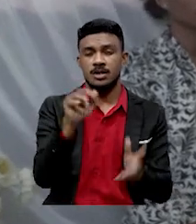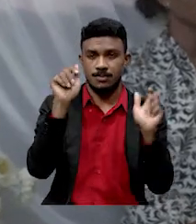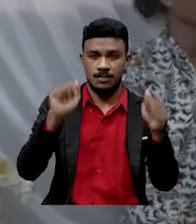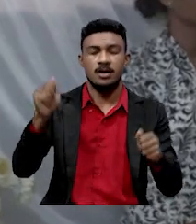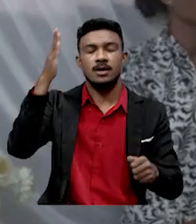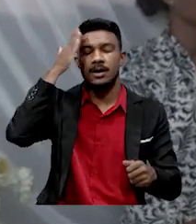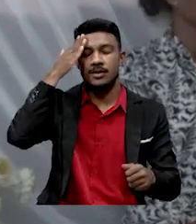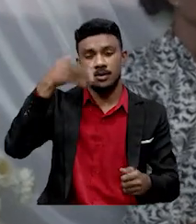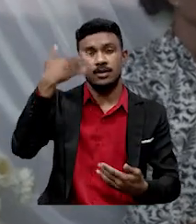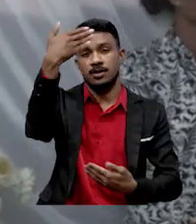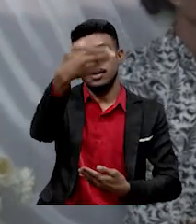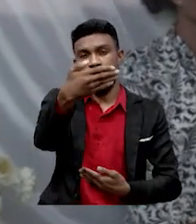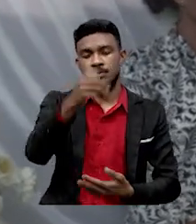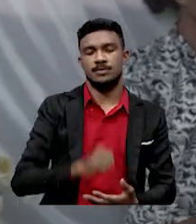liu,